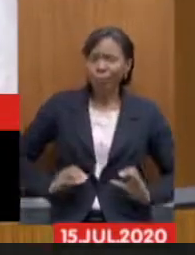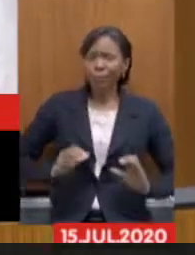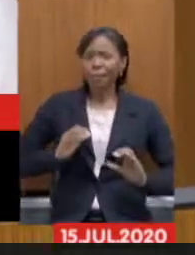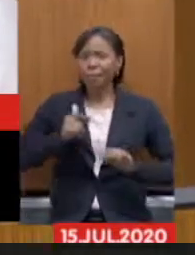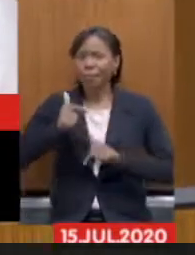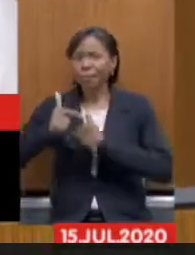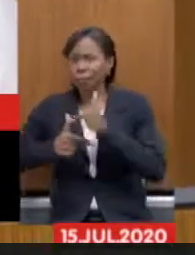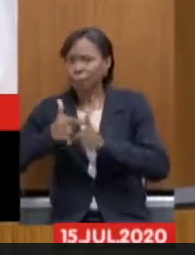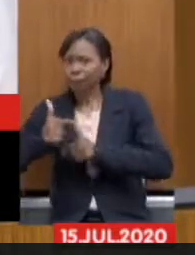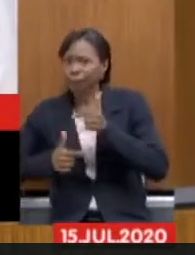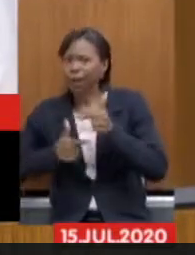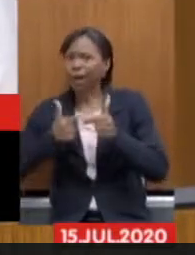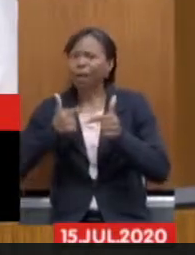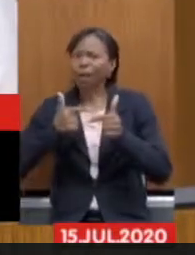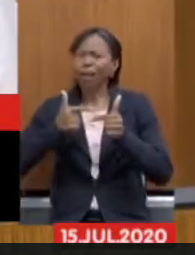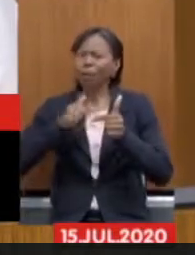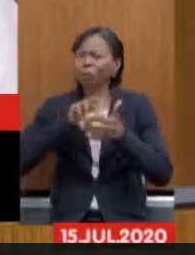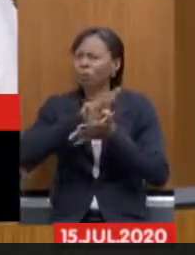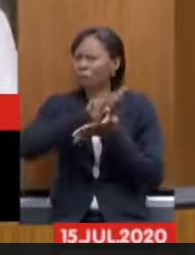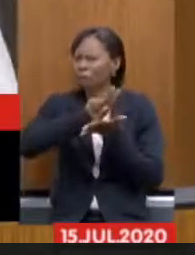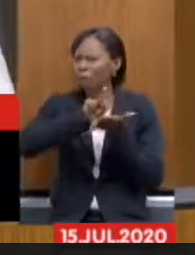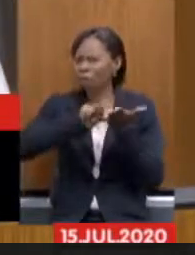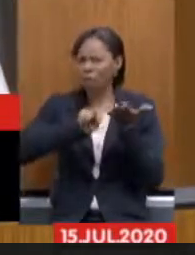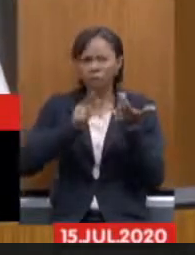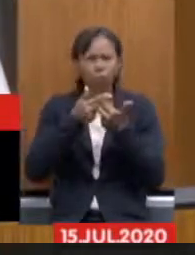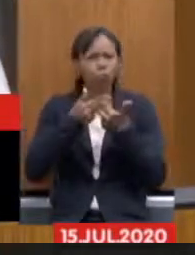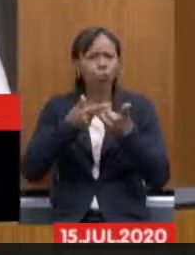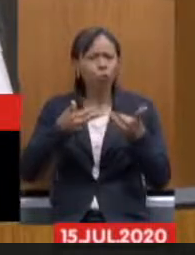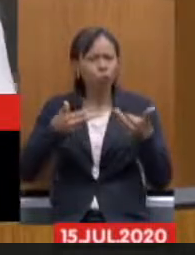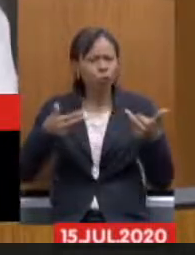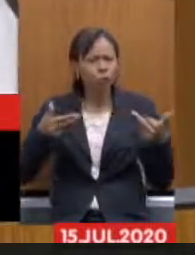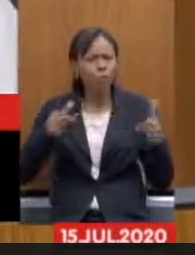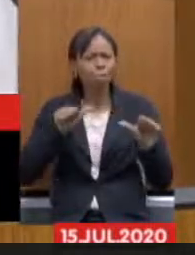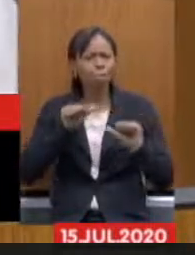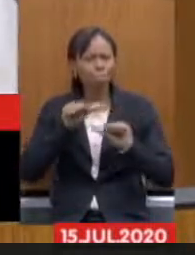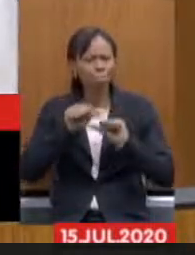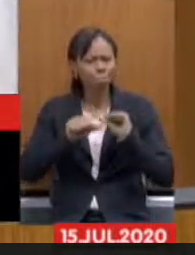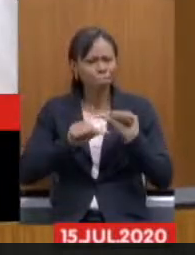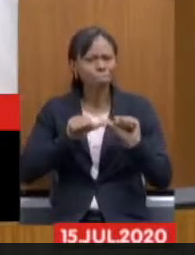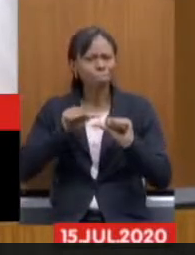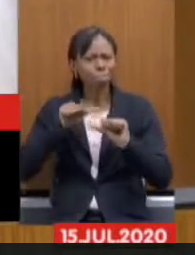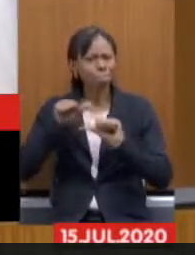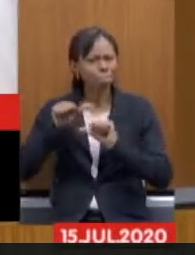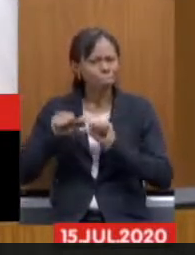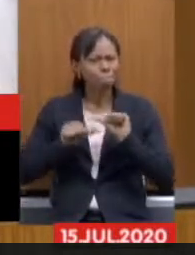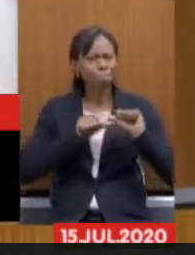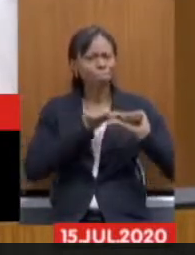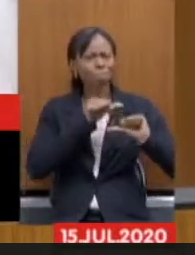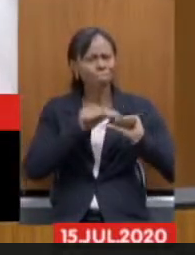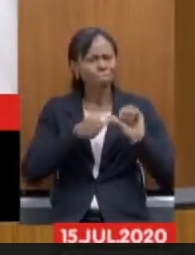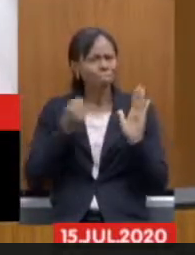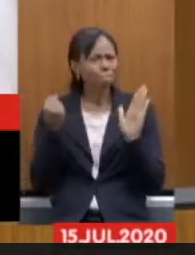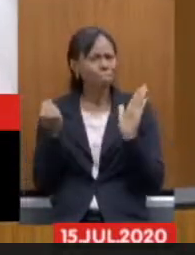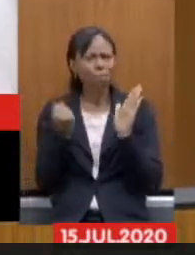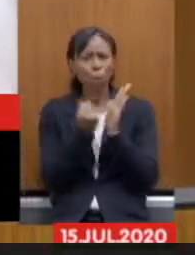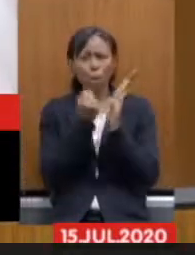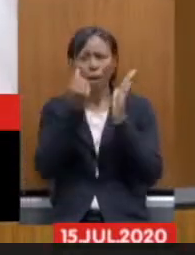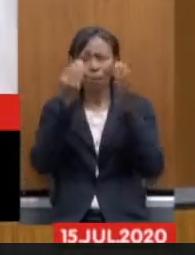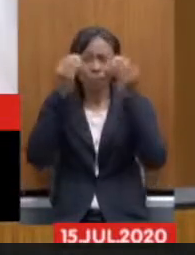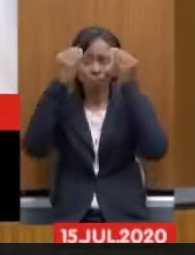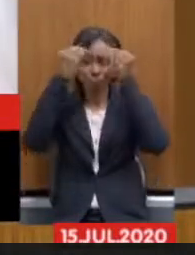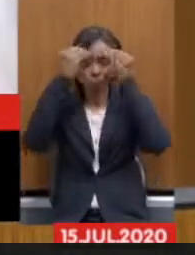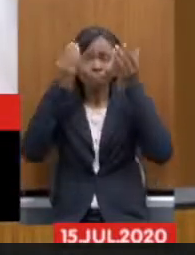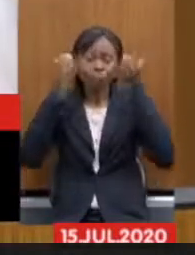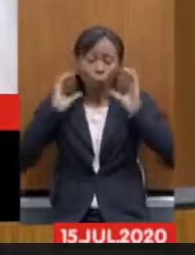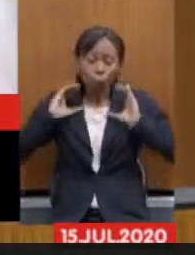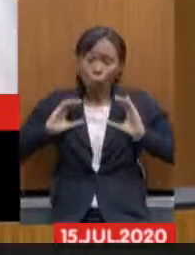forma de trabalho e de muitas coisas aí é que vão ser vão se tornar parte do